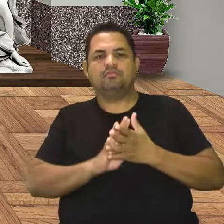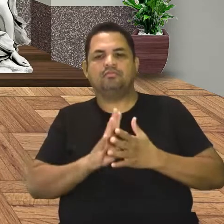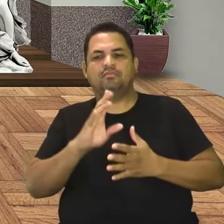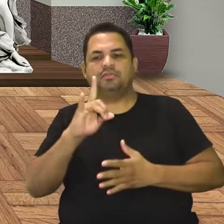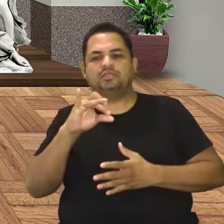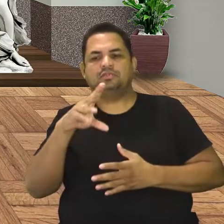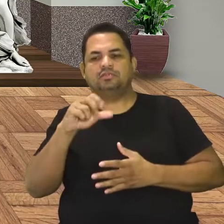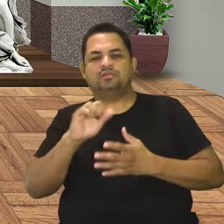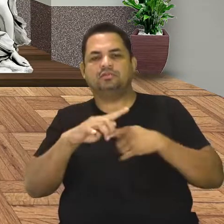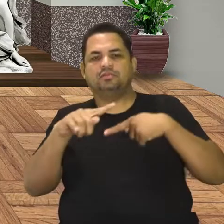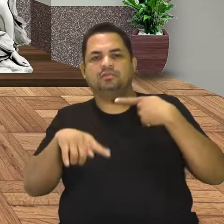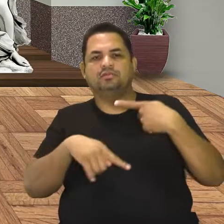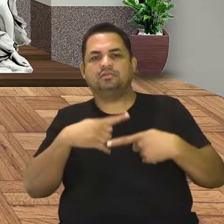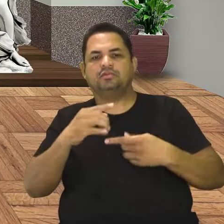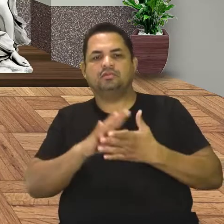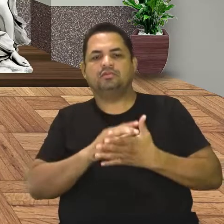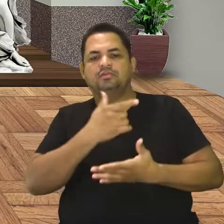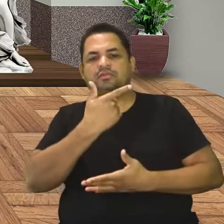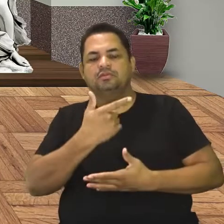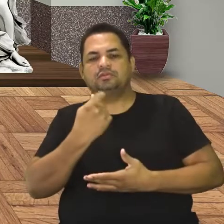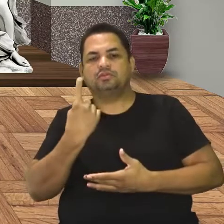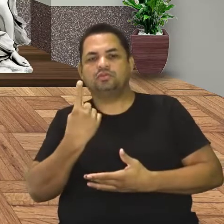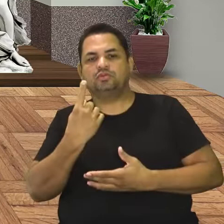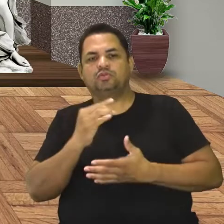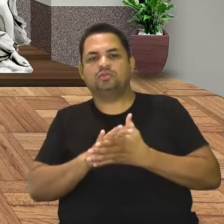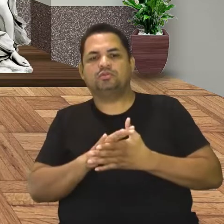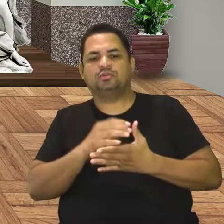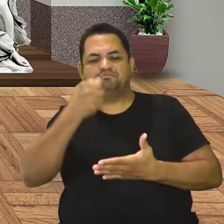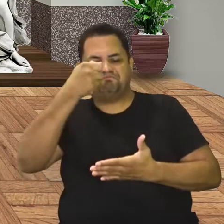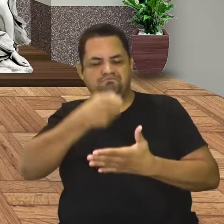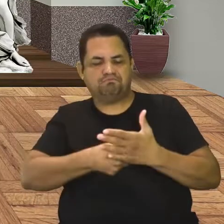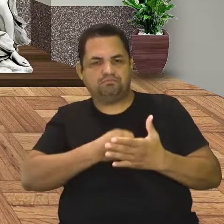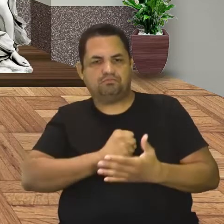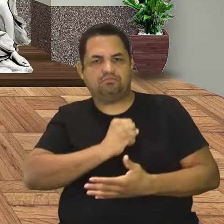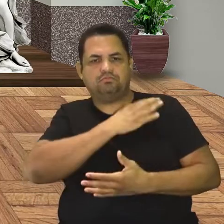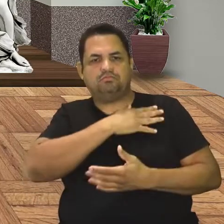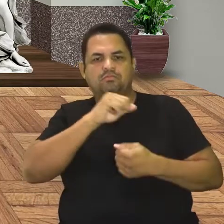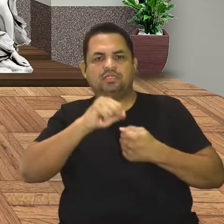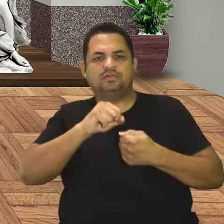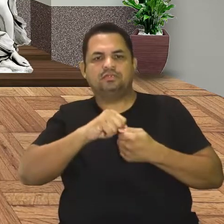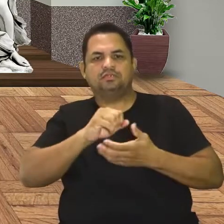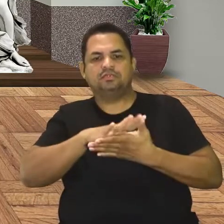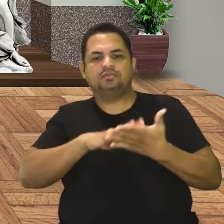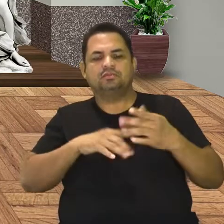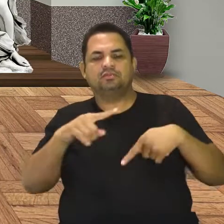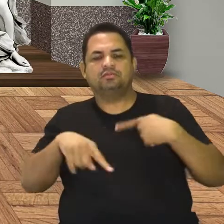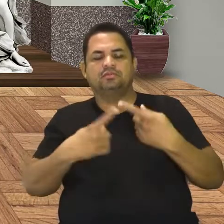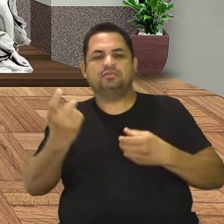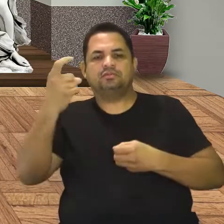civil após 21 anos de ditadura militar. Faça uma atividade que a gente já volta.